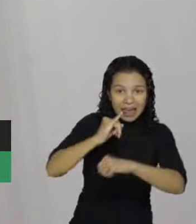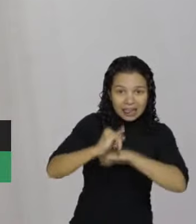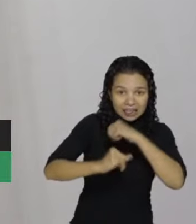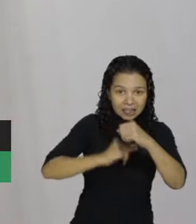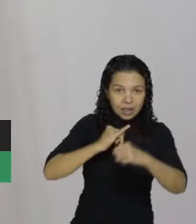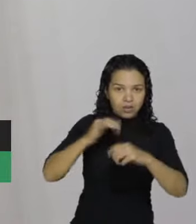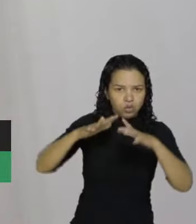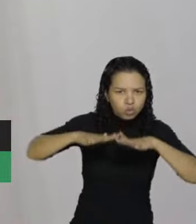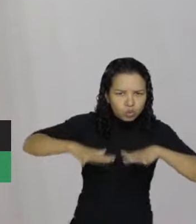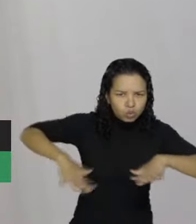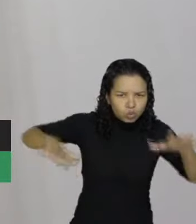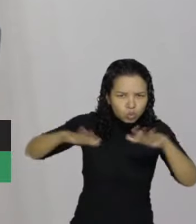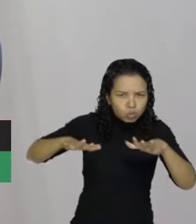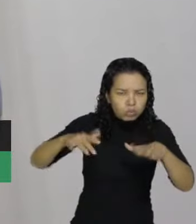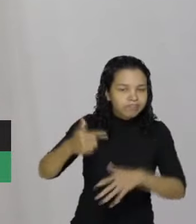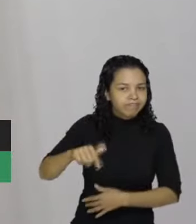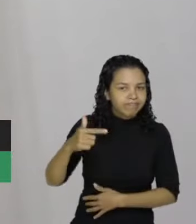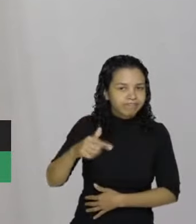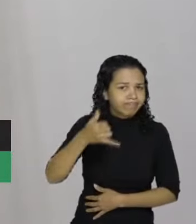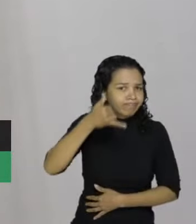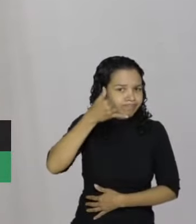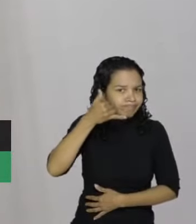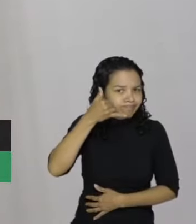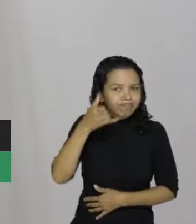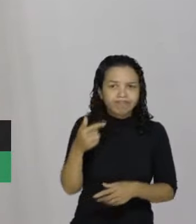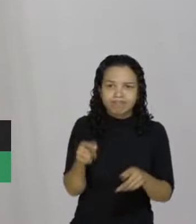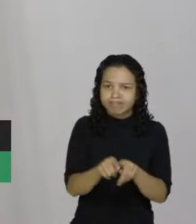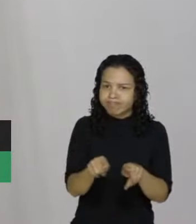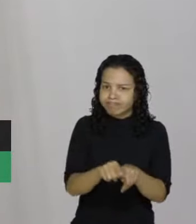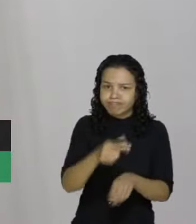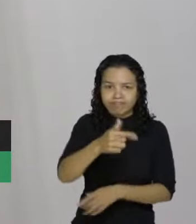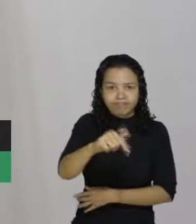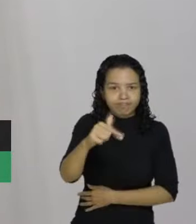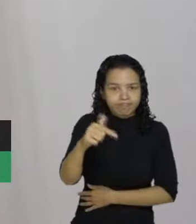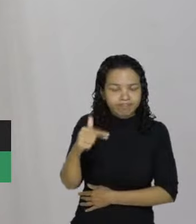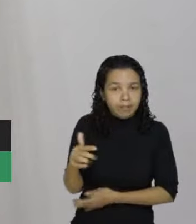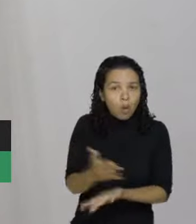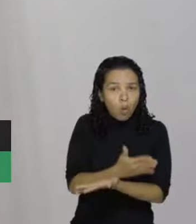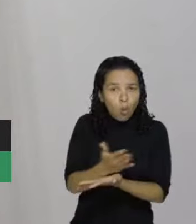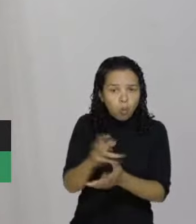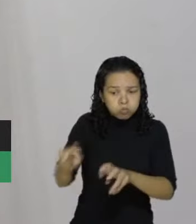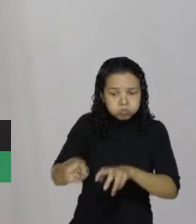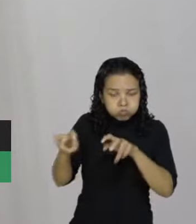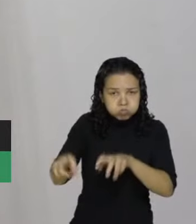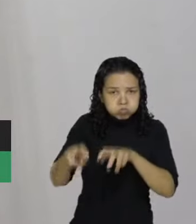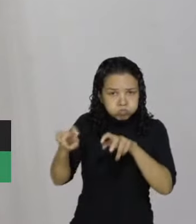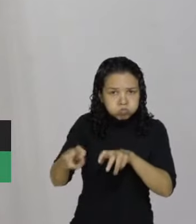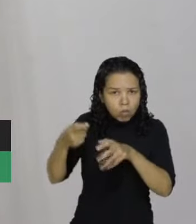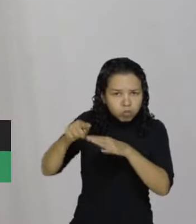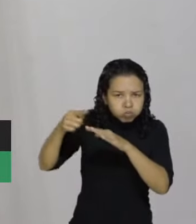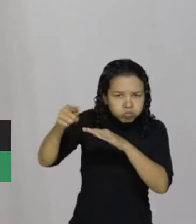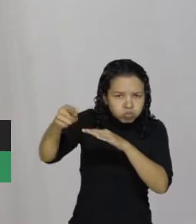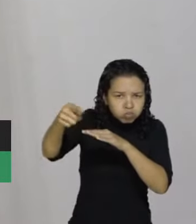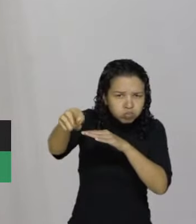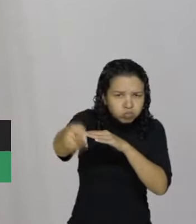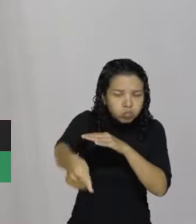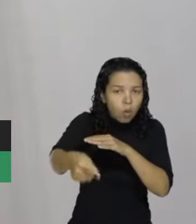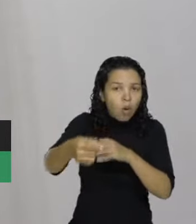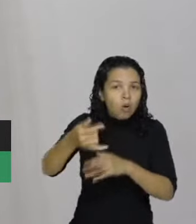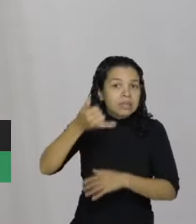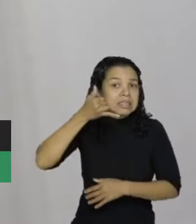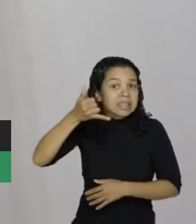sequer por telefone. Muitas propriedades rurais não têm sinal de celular, não têm sinal de telefone, que